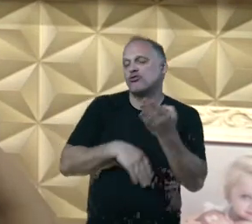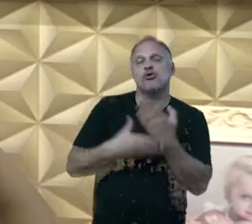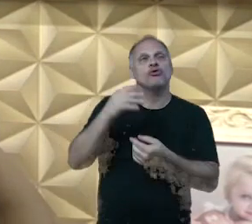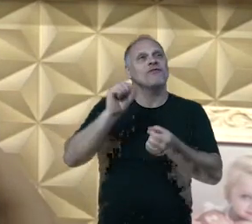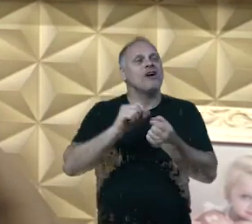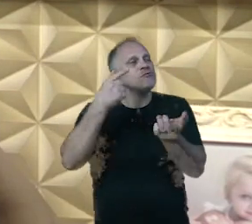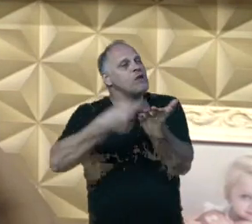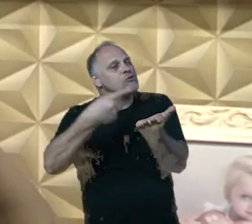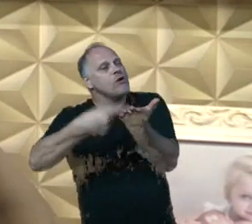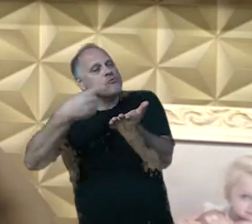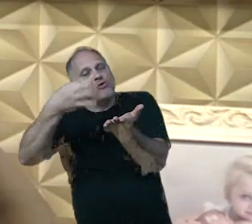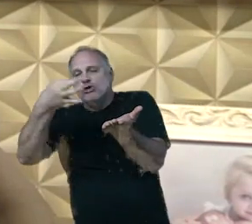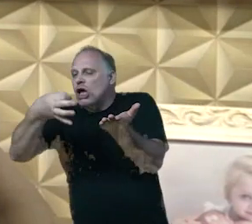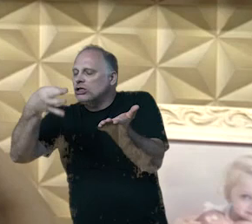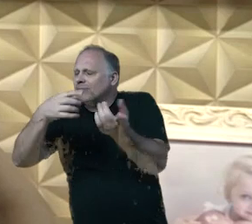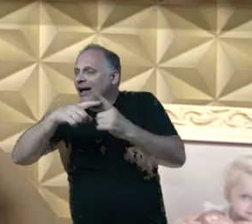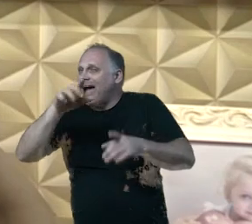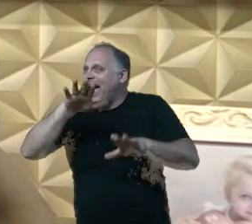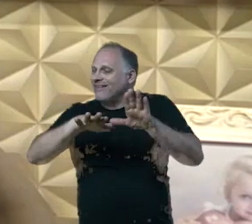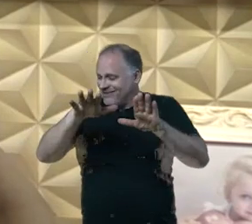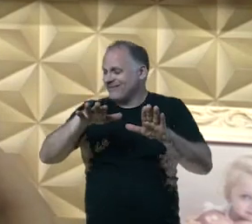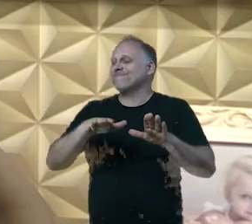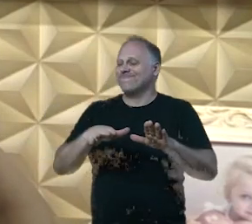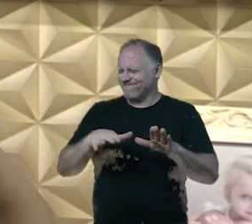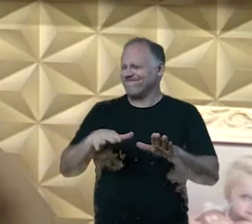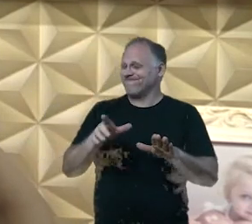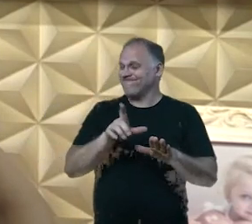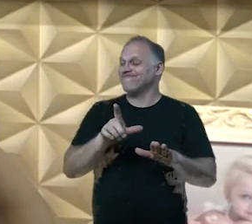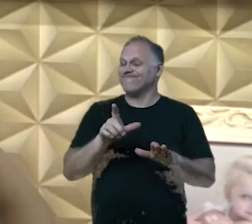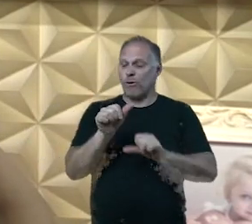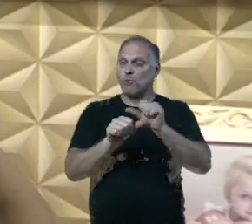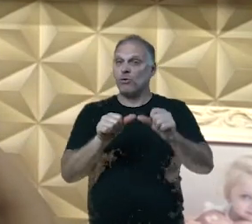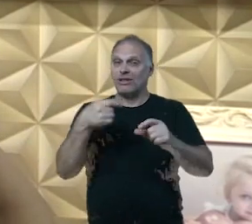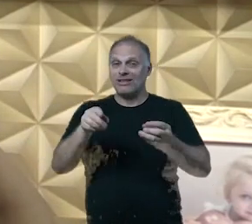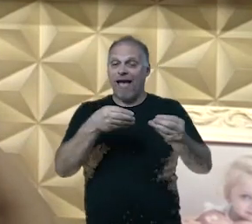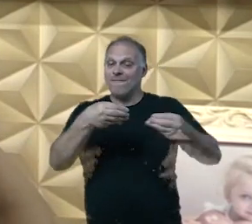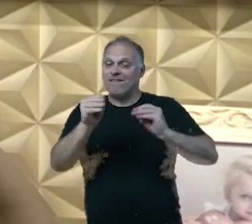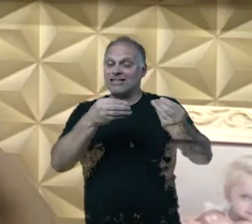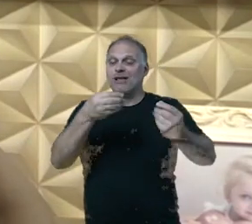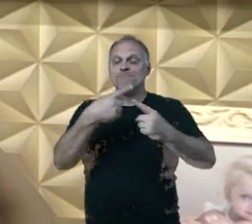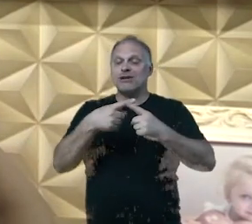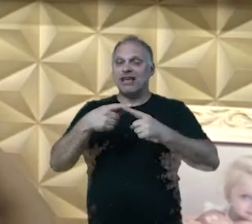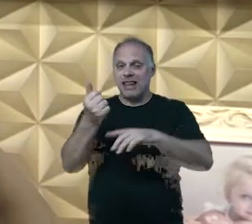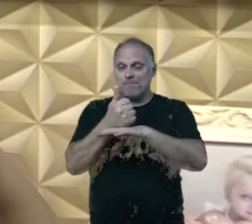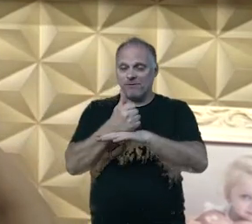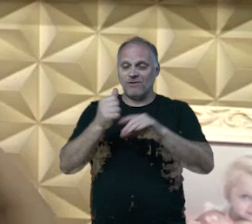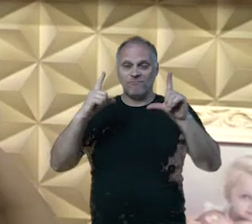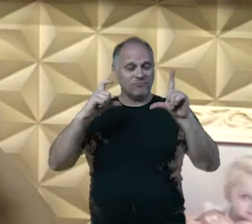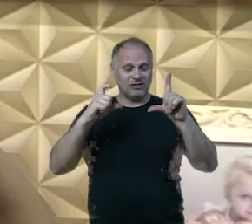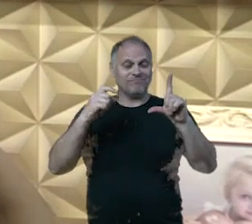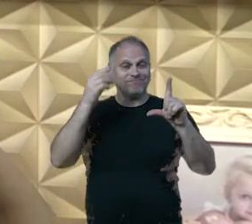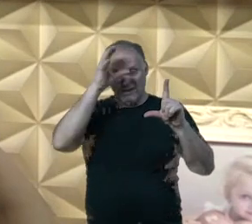fazer, tudo que a gente vai produzir, mas às vezes a gente tem que ter um pouco de flexibilidade, assim. Eu acho que isso, na minha profissão, eu aprendi